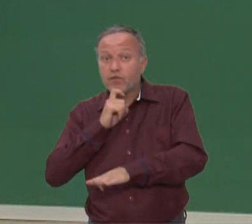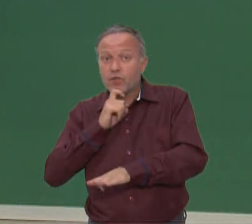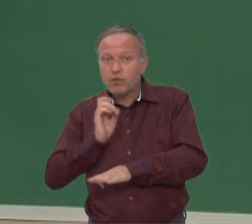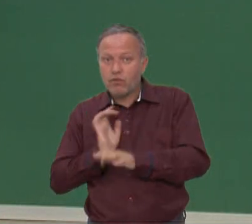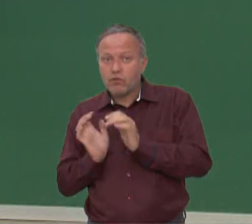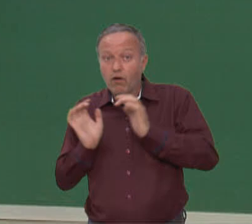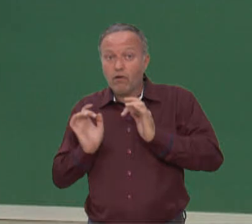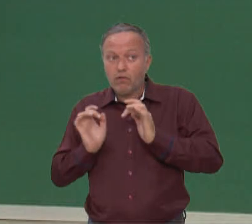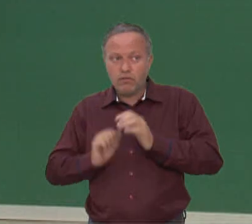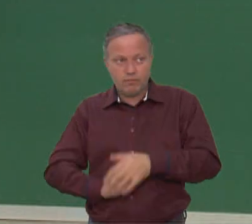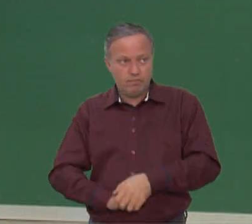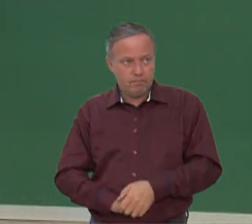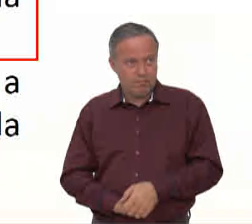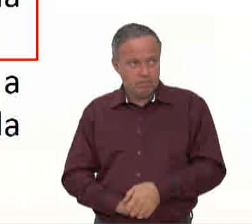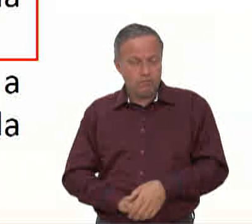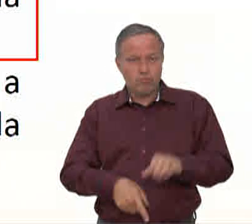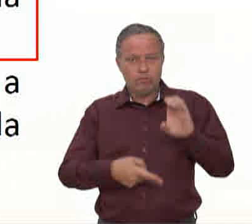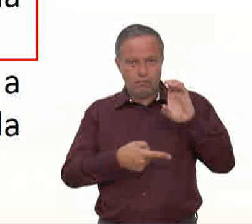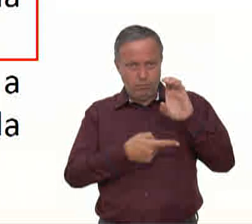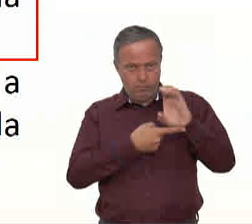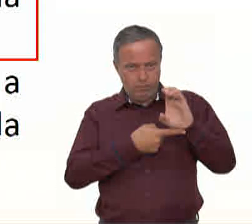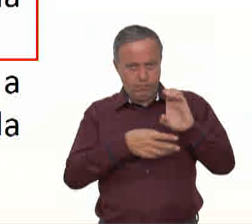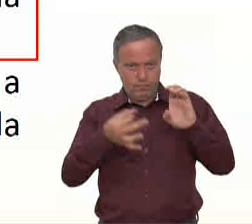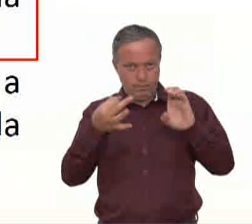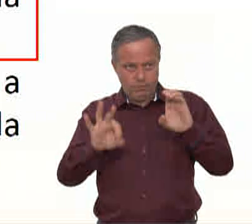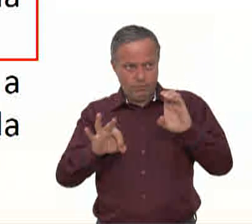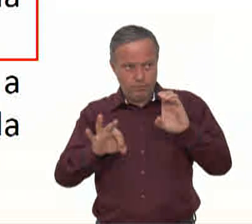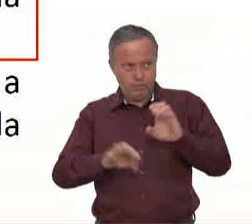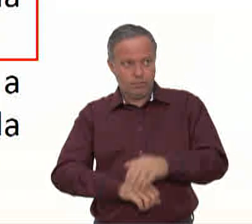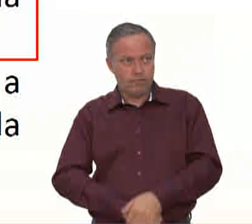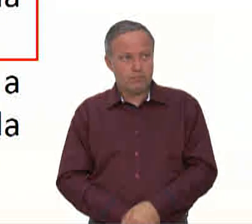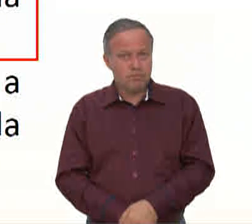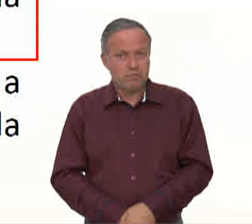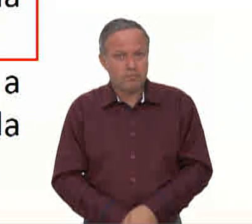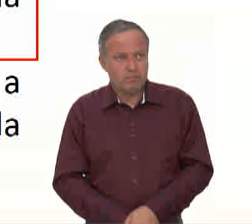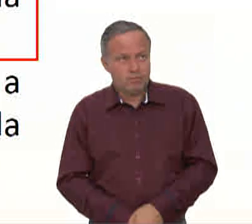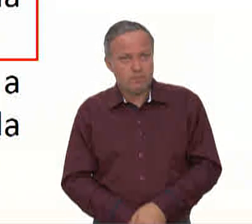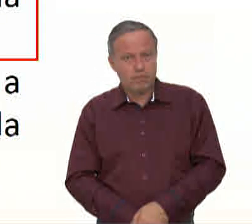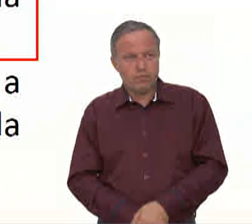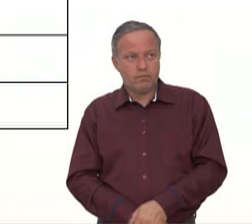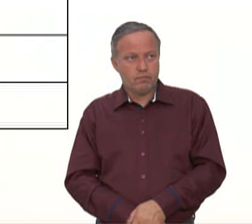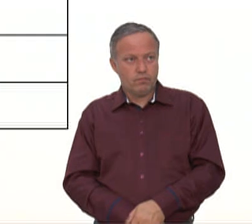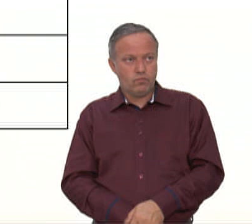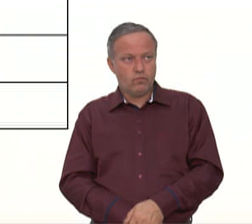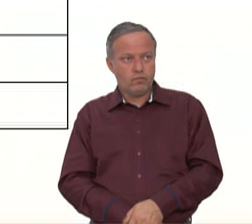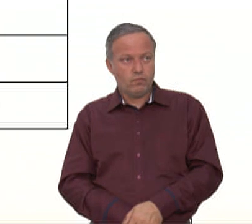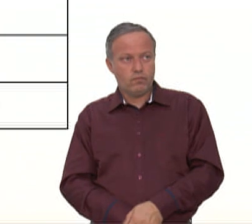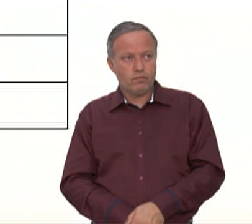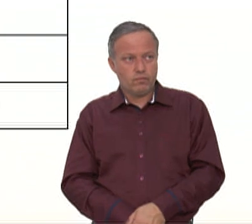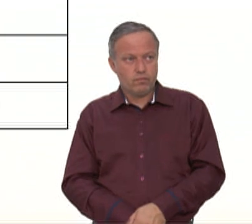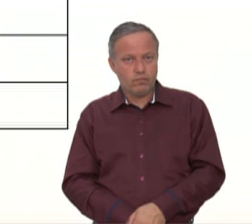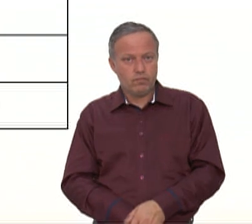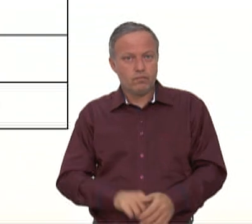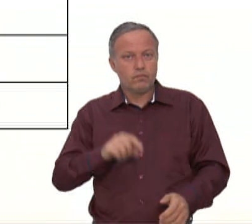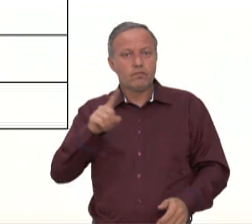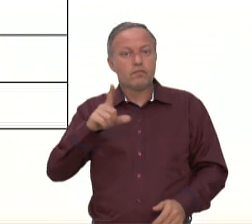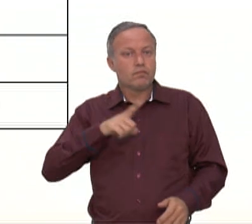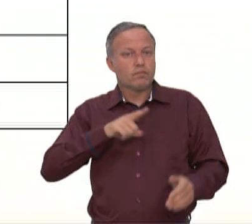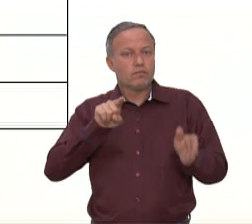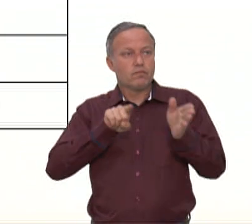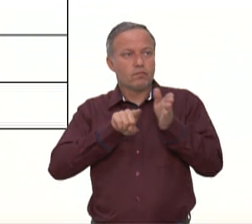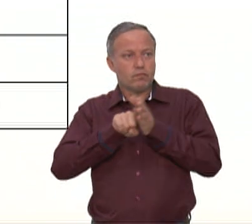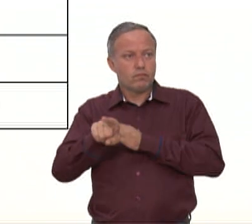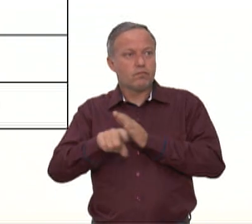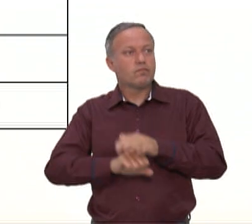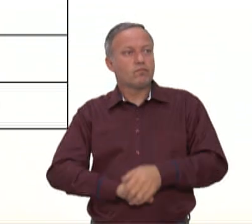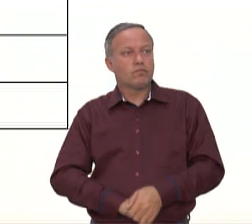Então, temos aqui a letra C como resposta. Vamos então à nossa próxima tela? Então aqui, ó, mais um quiz.